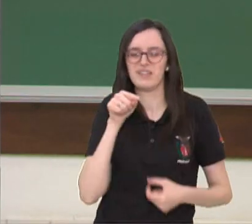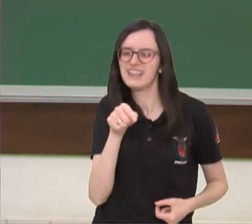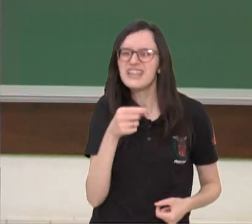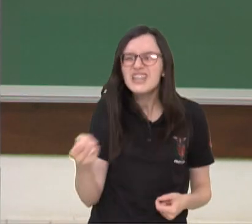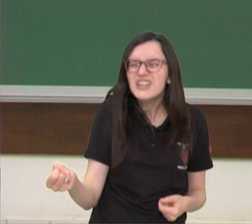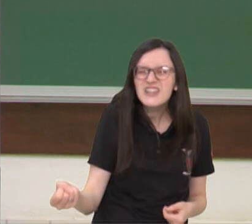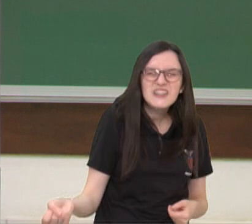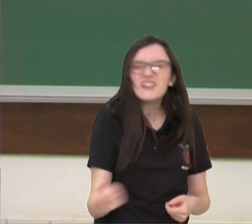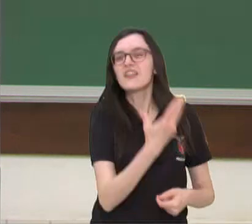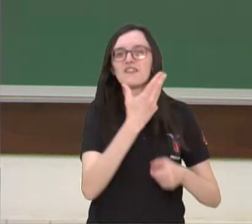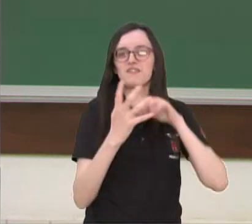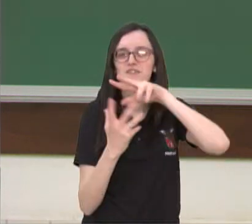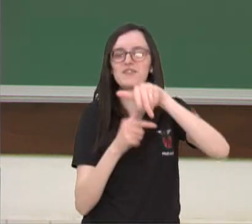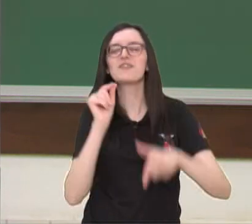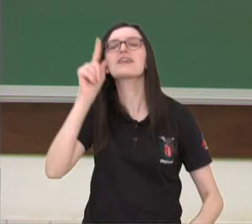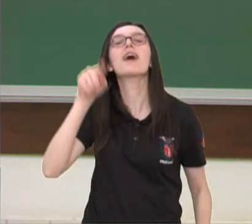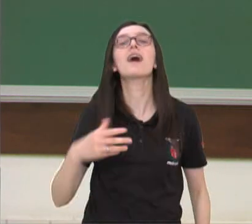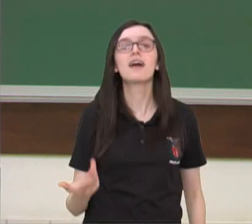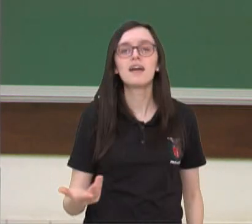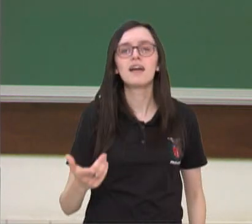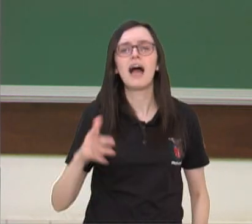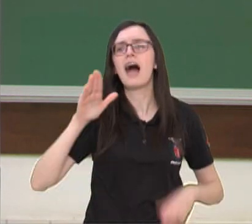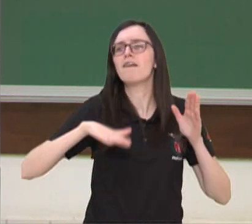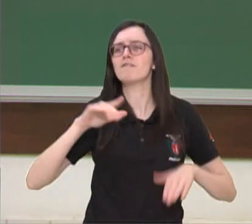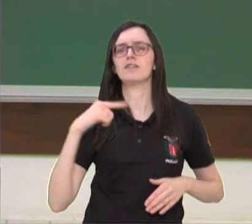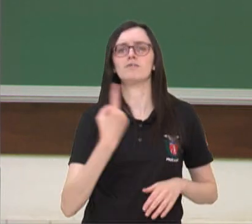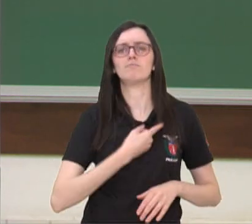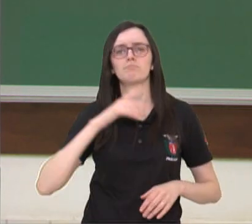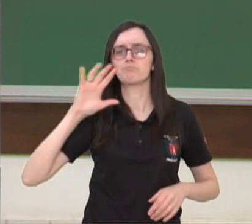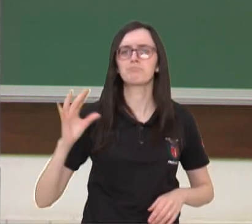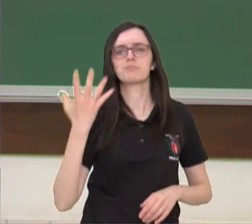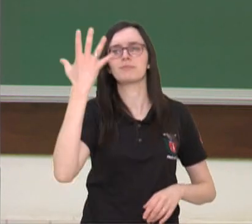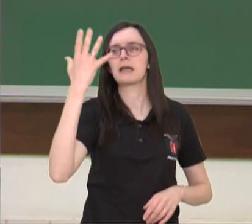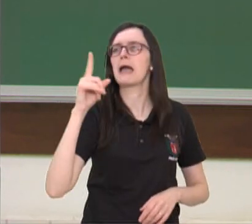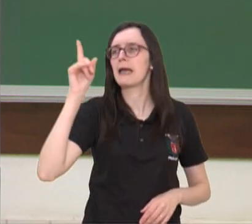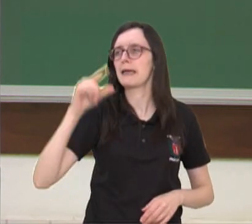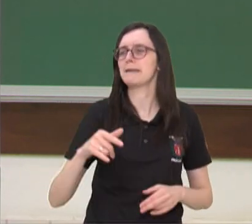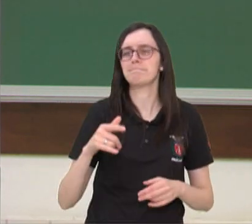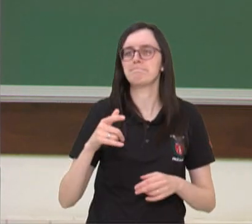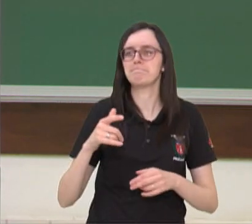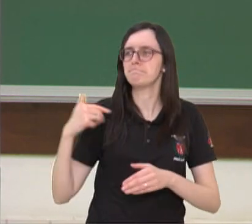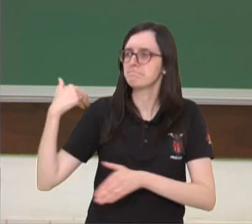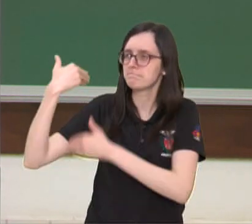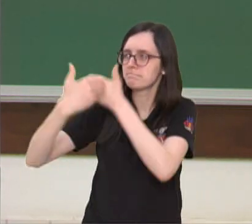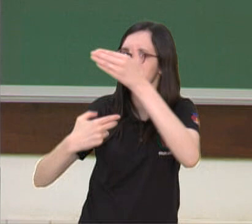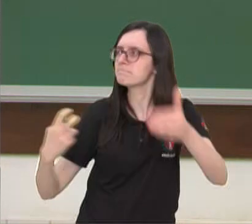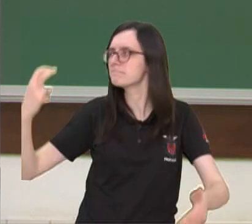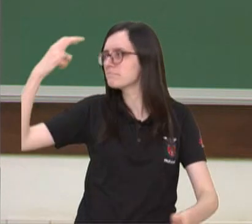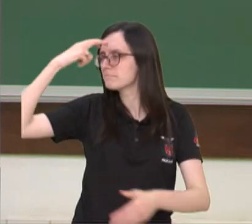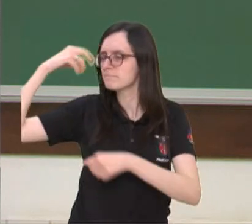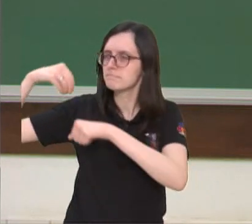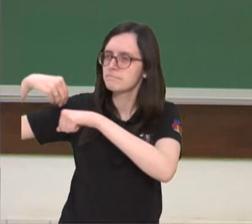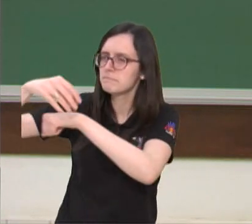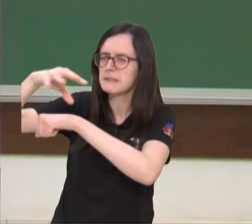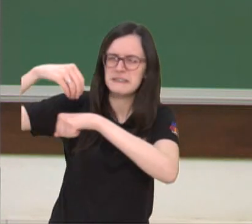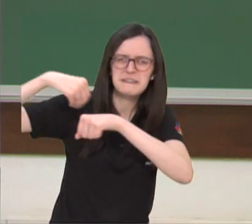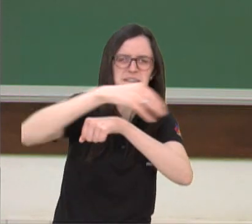Mundo, acabam sendo vítimas desse processo do aculturamento que a